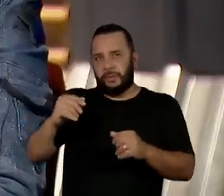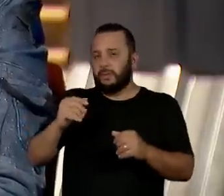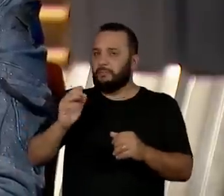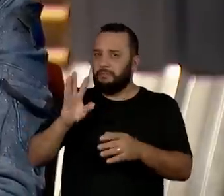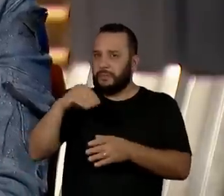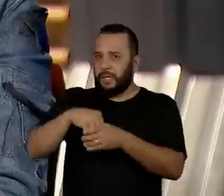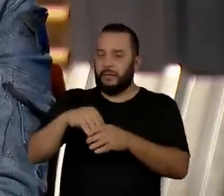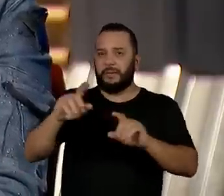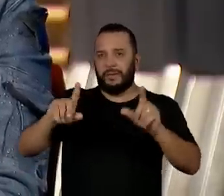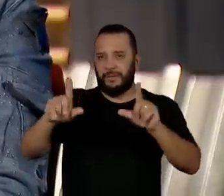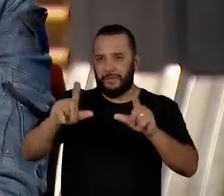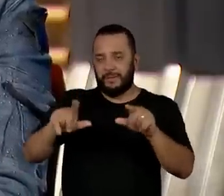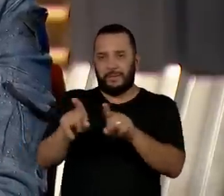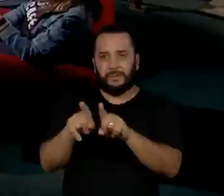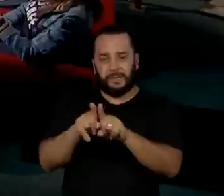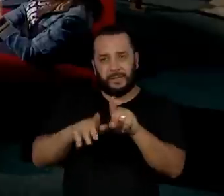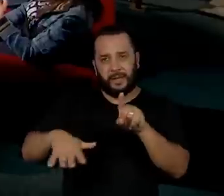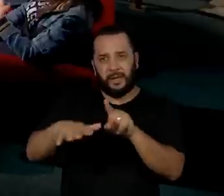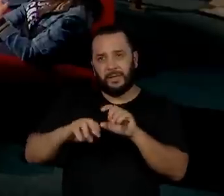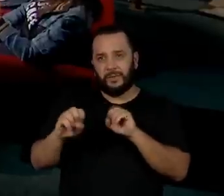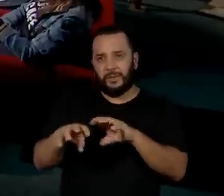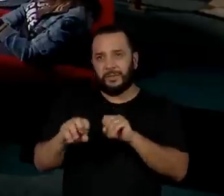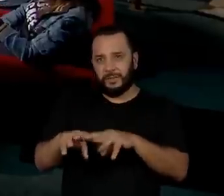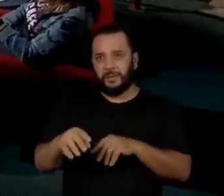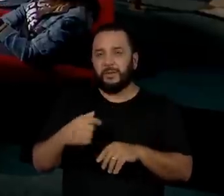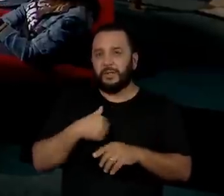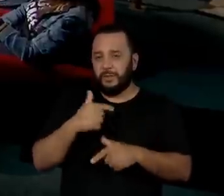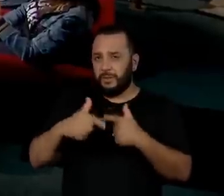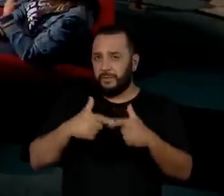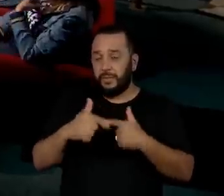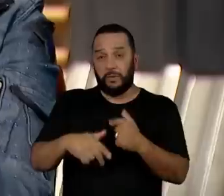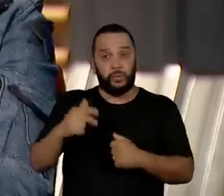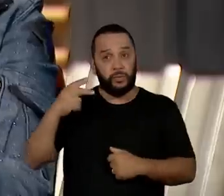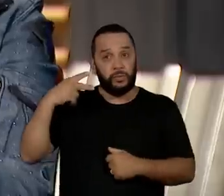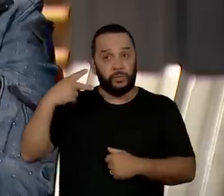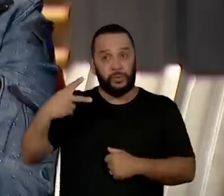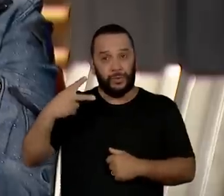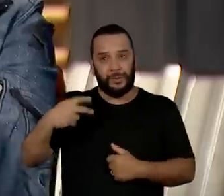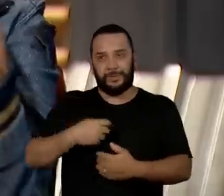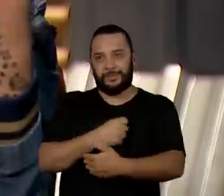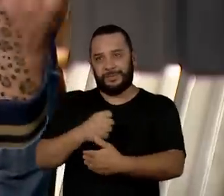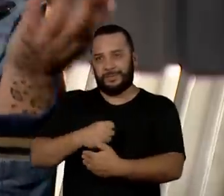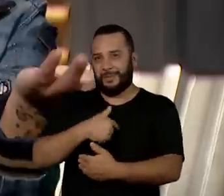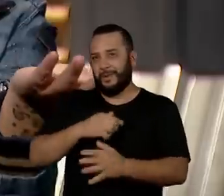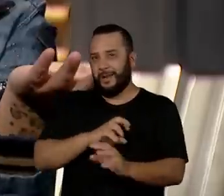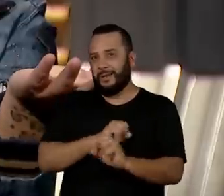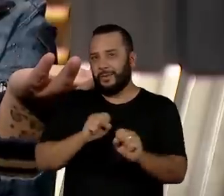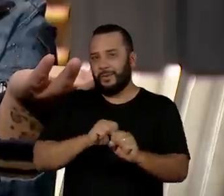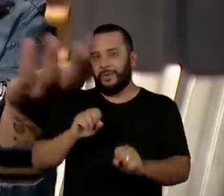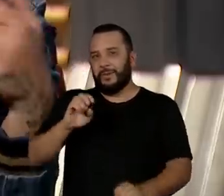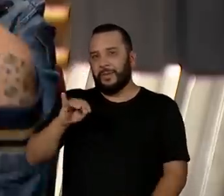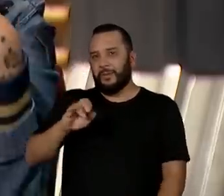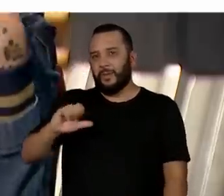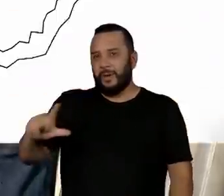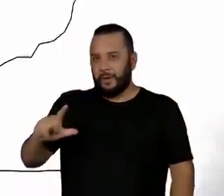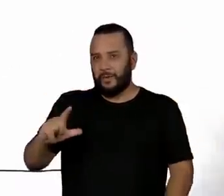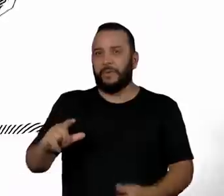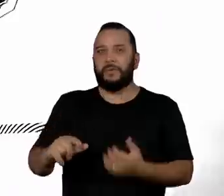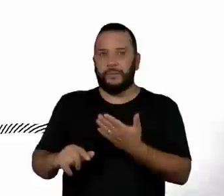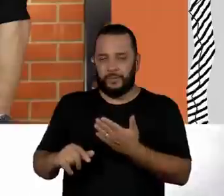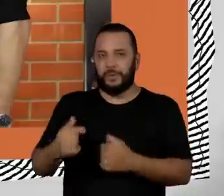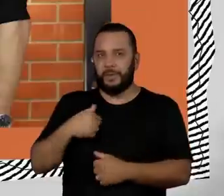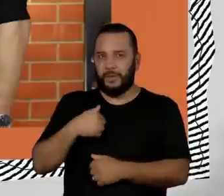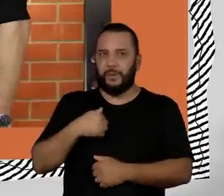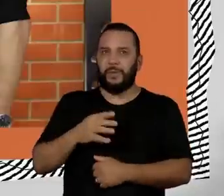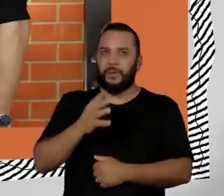através da educação tô trabalhando com dois cozinheiros que eu adoro que é o Emanuel bastolet que eu conheço